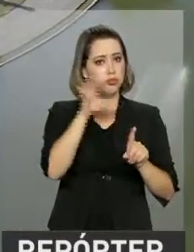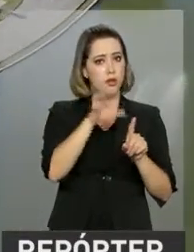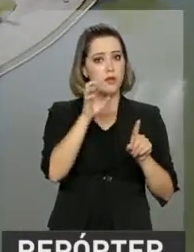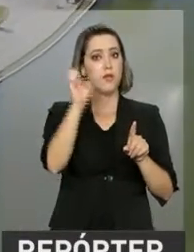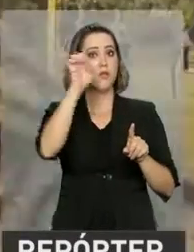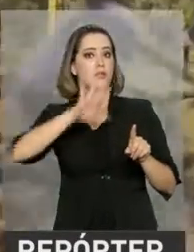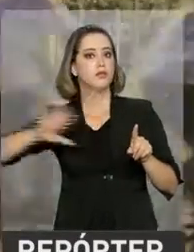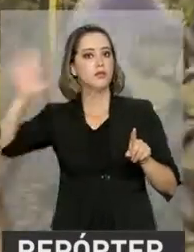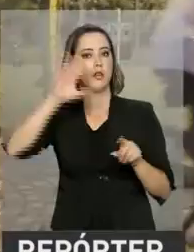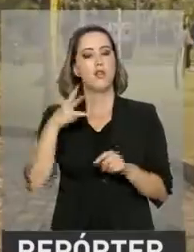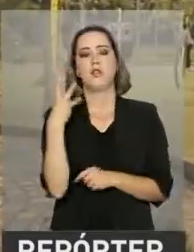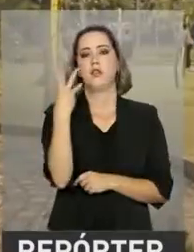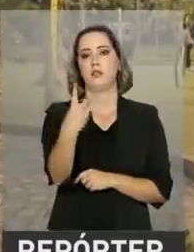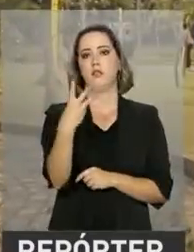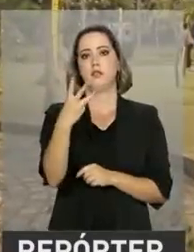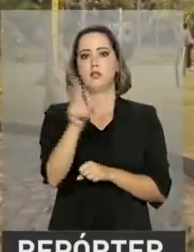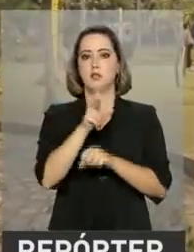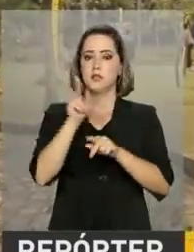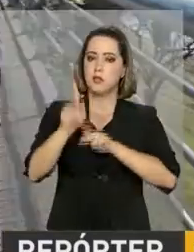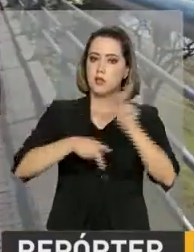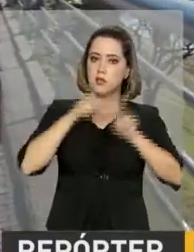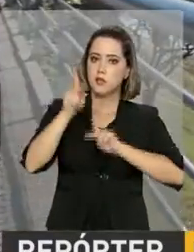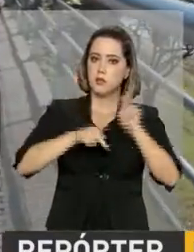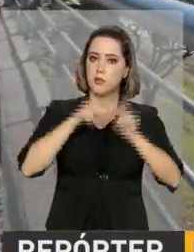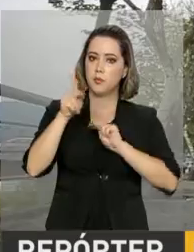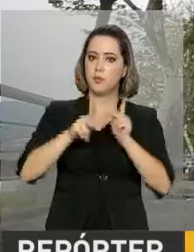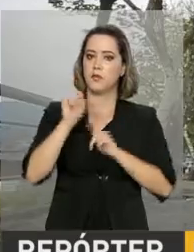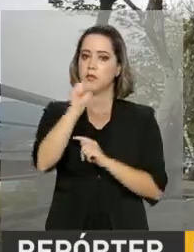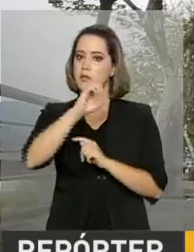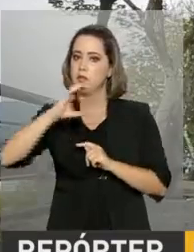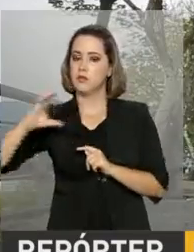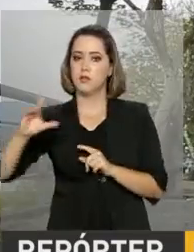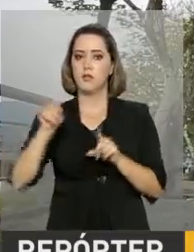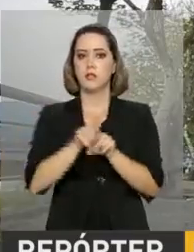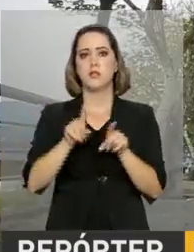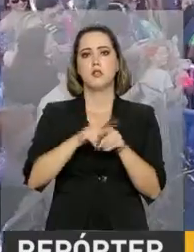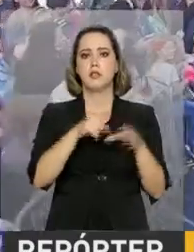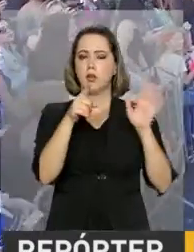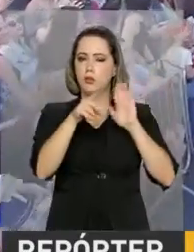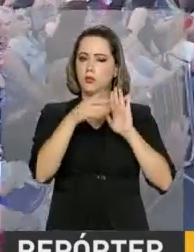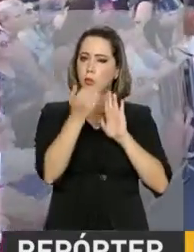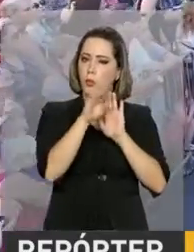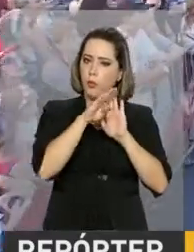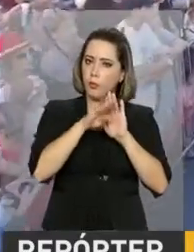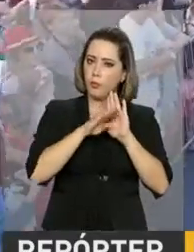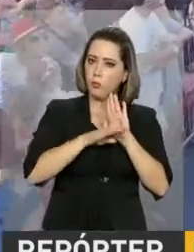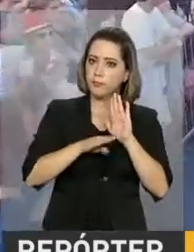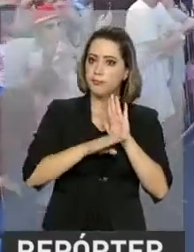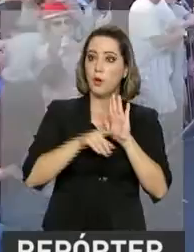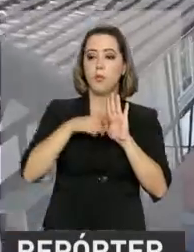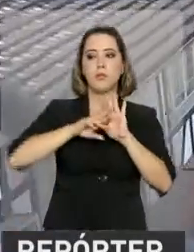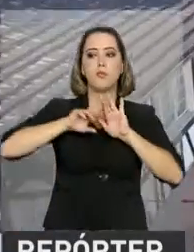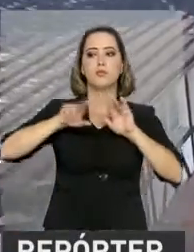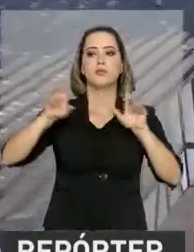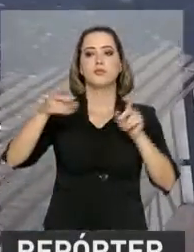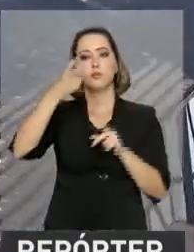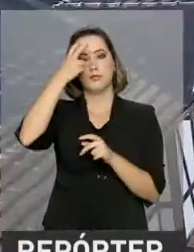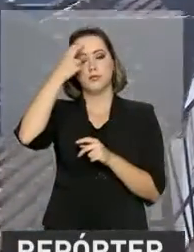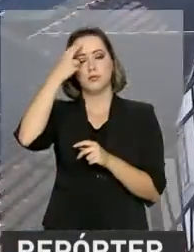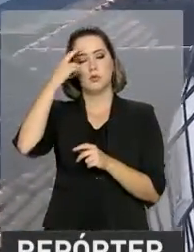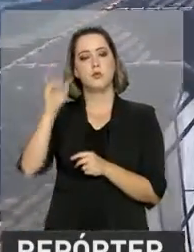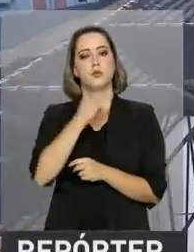a cidade a terceira mais populosa de santa catarina e tem uma agenda cultural importante com destaque para o